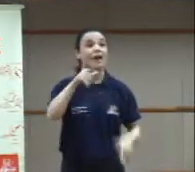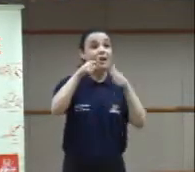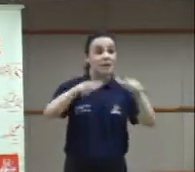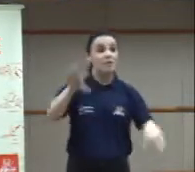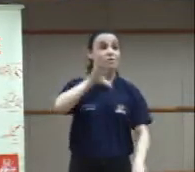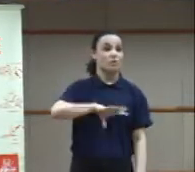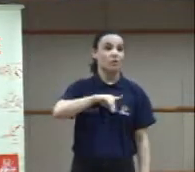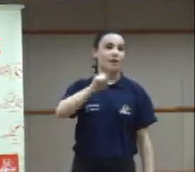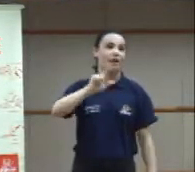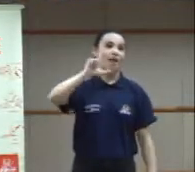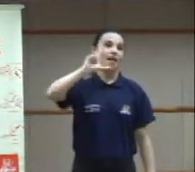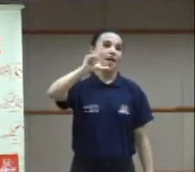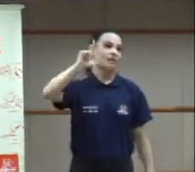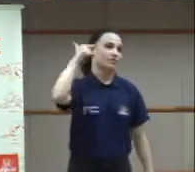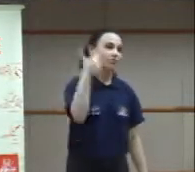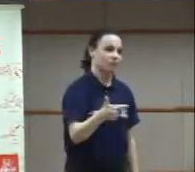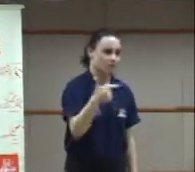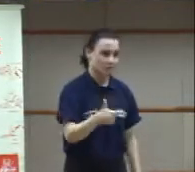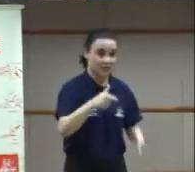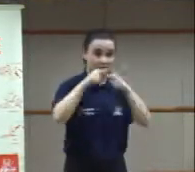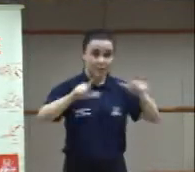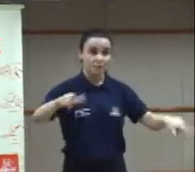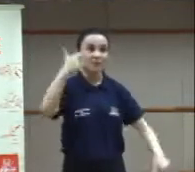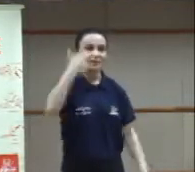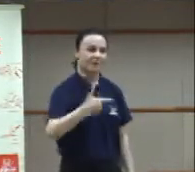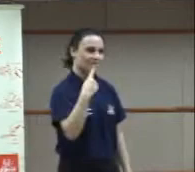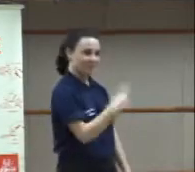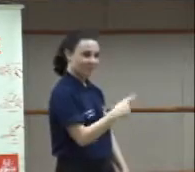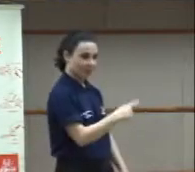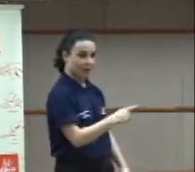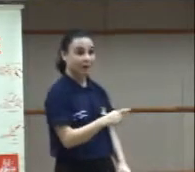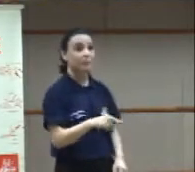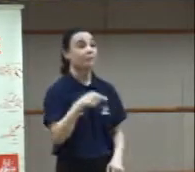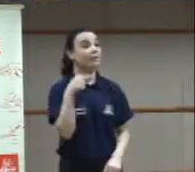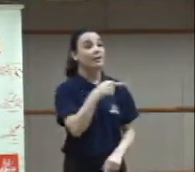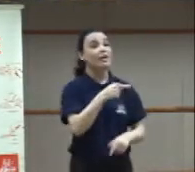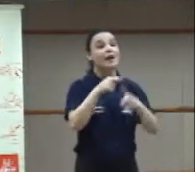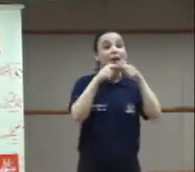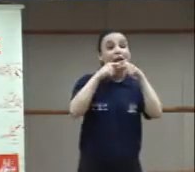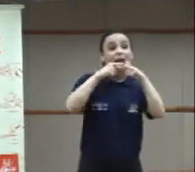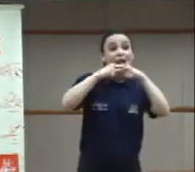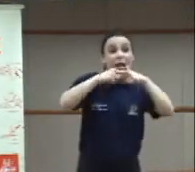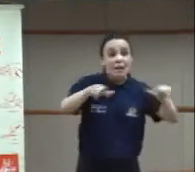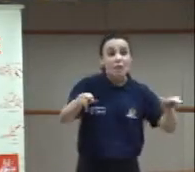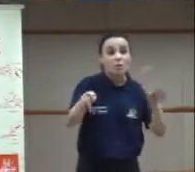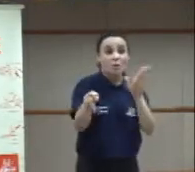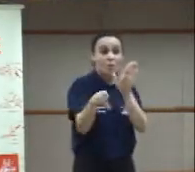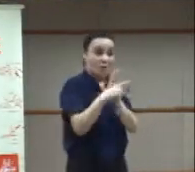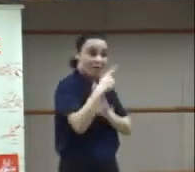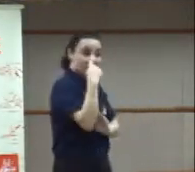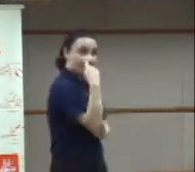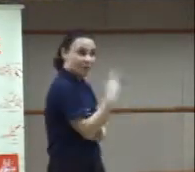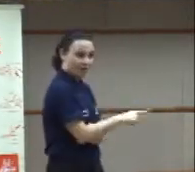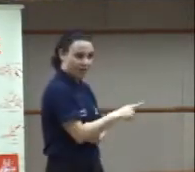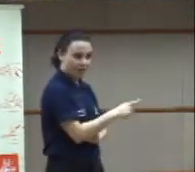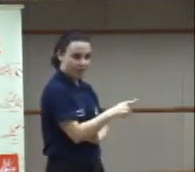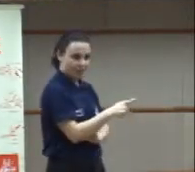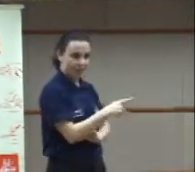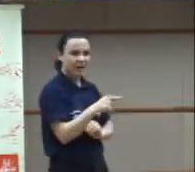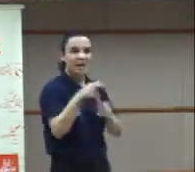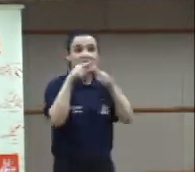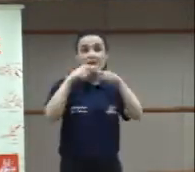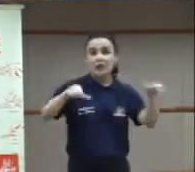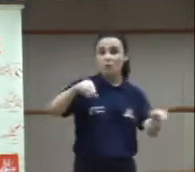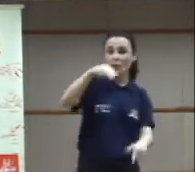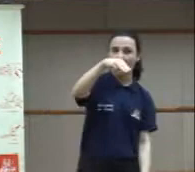das pessoas surdas. A língua materna das pessoas surdas é a língua de sinais. Então, desde o